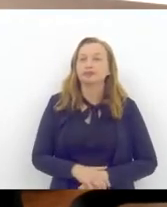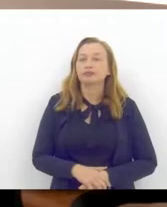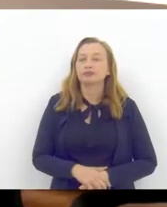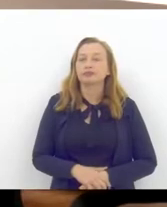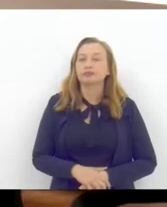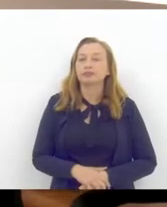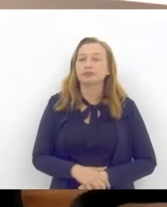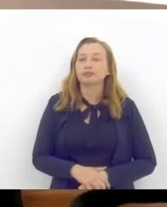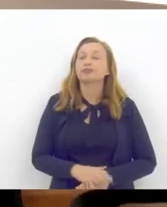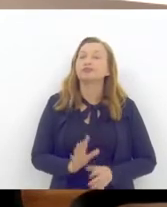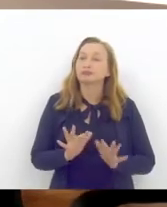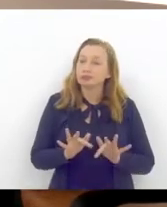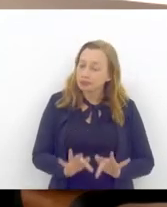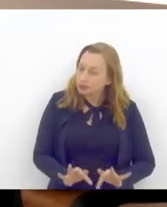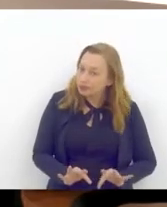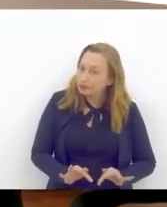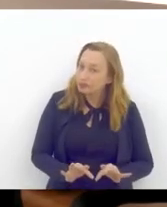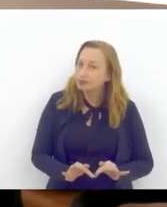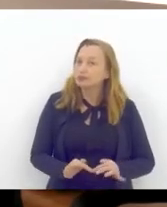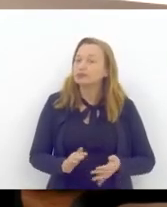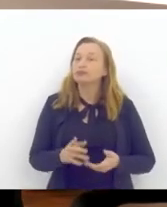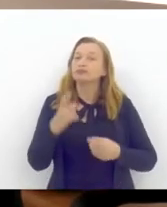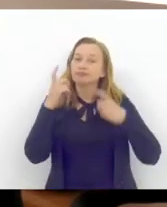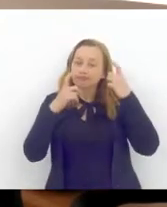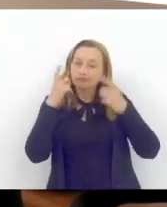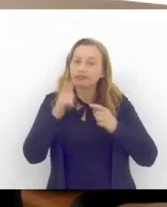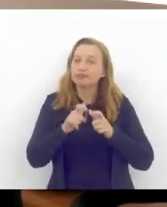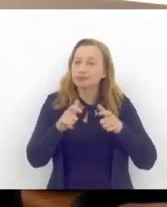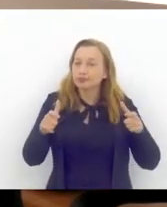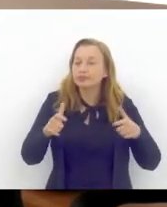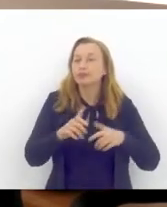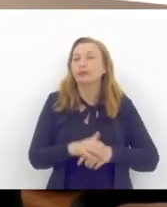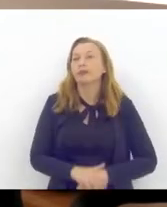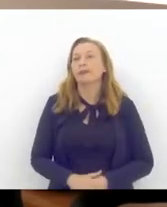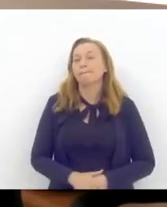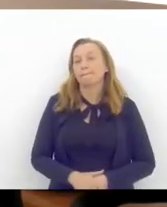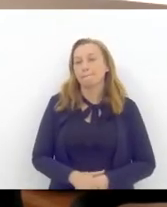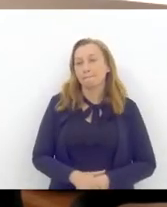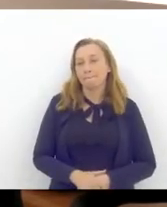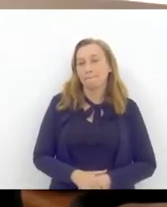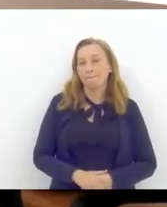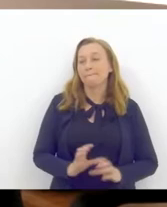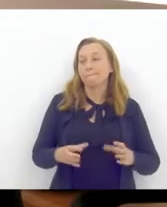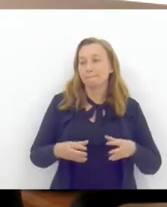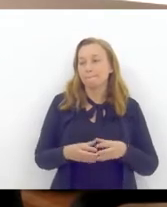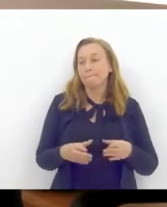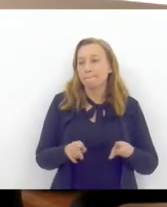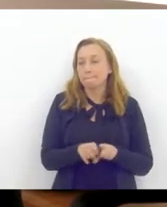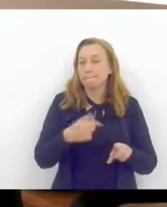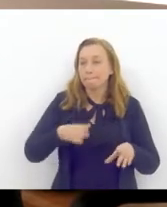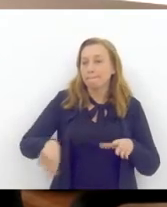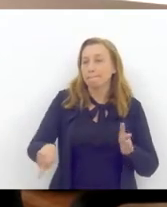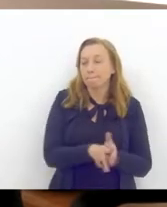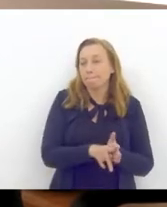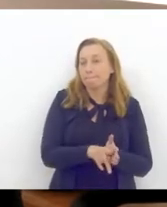E, finalmente, aqui externo, a minha preocupação muito grande, e desse grupo também de que faço parte, em relação